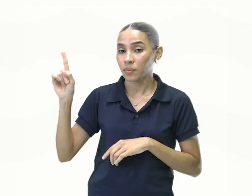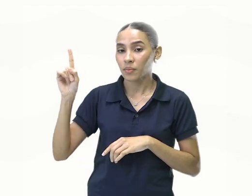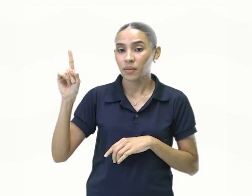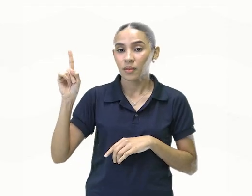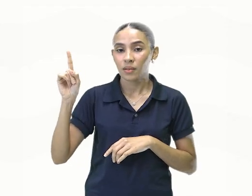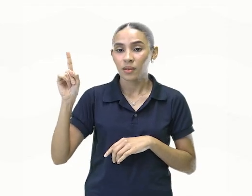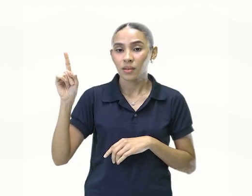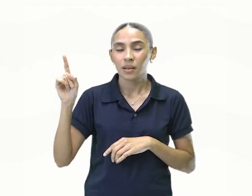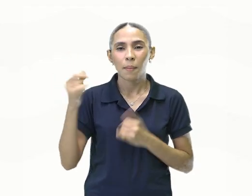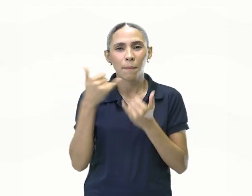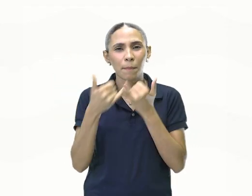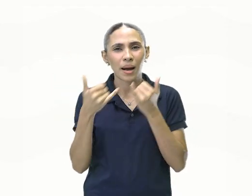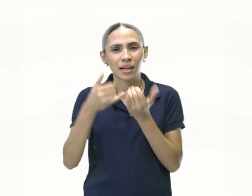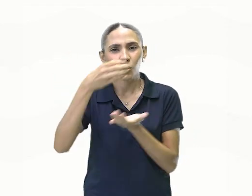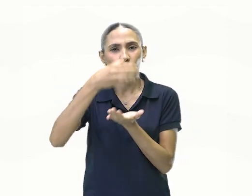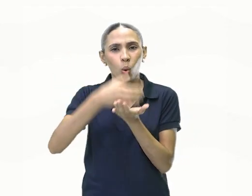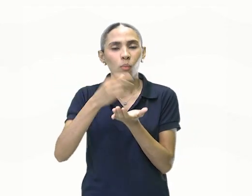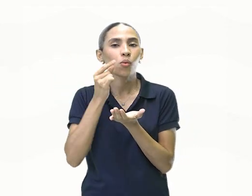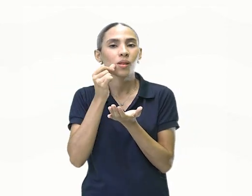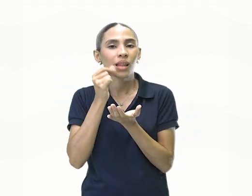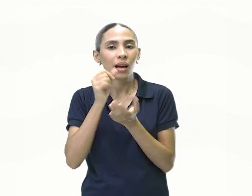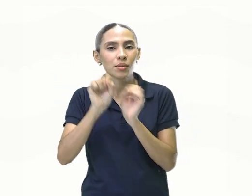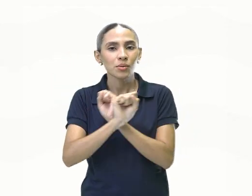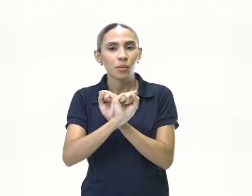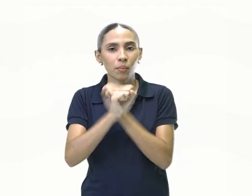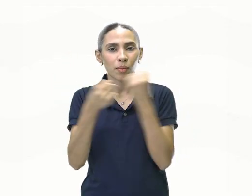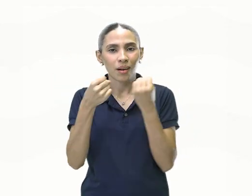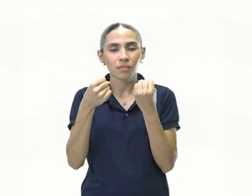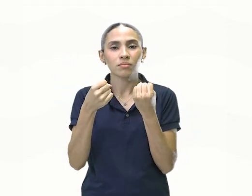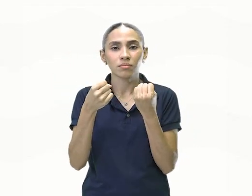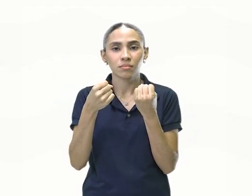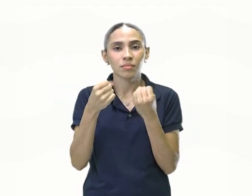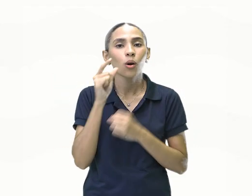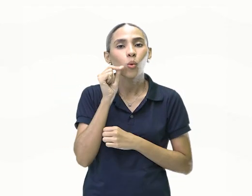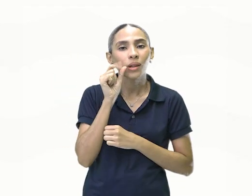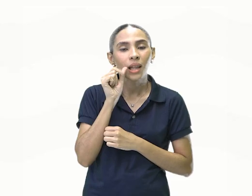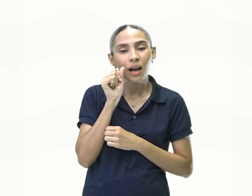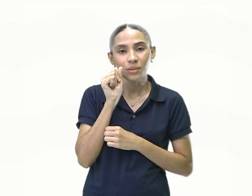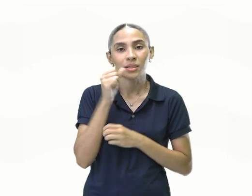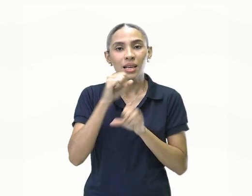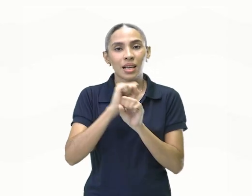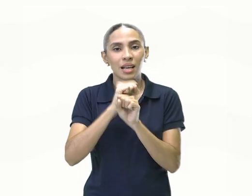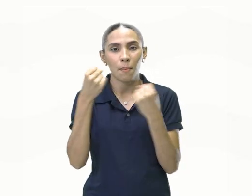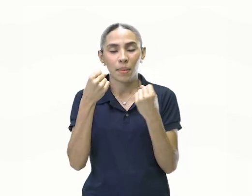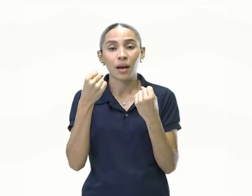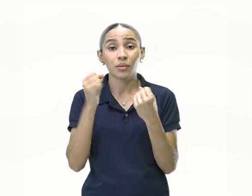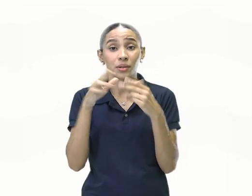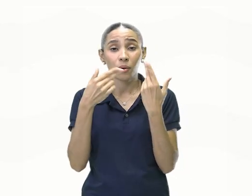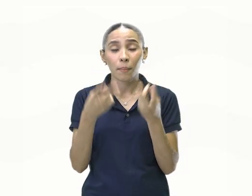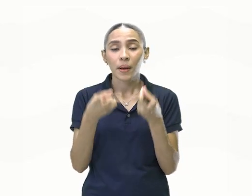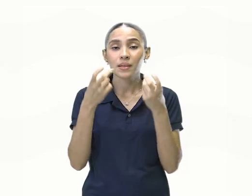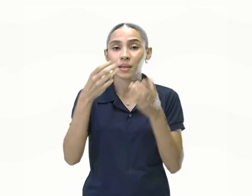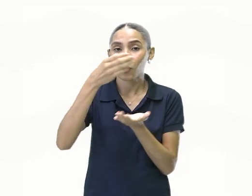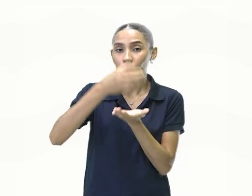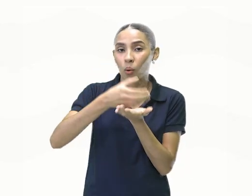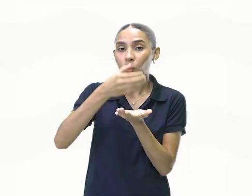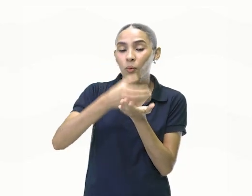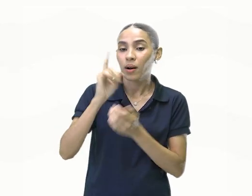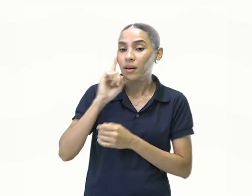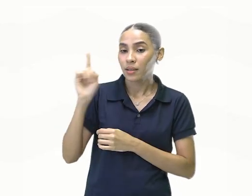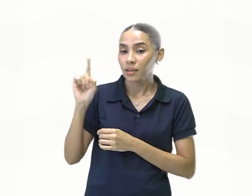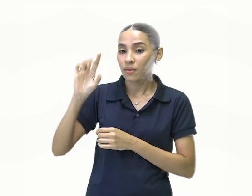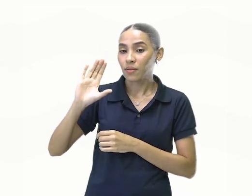aqui nesta imagem, que dá a impressão que o lápis está quebrado. Então, vejam